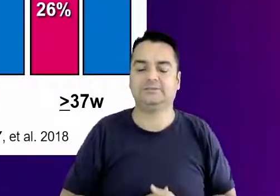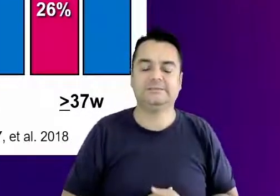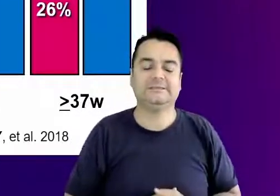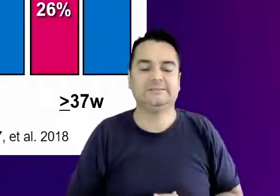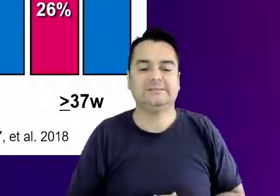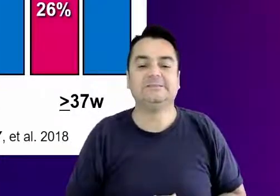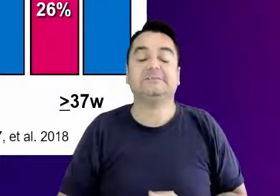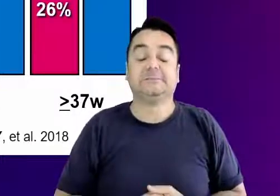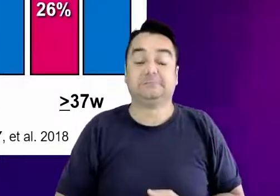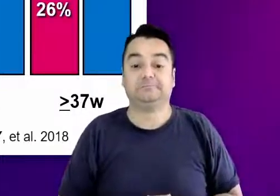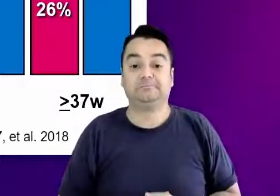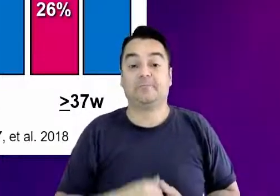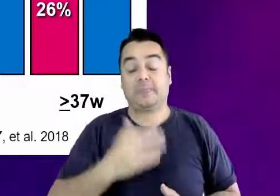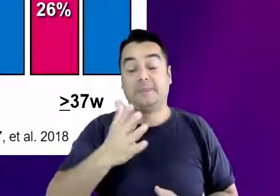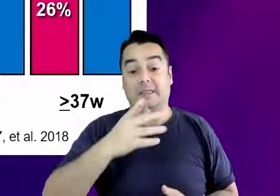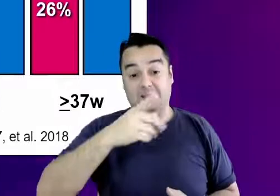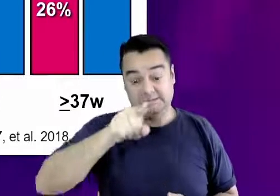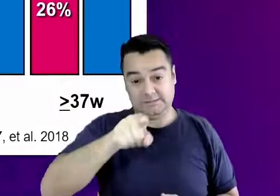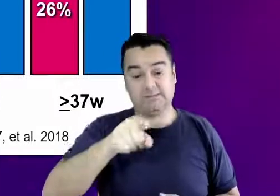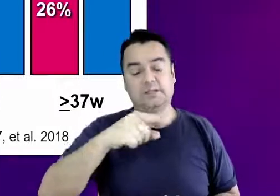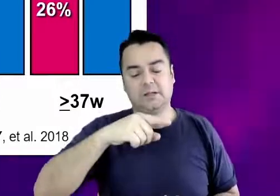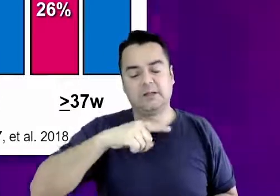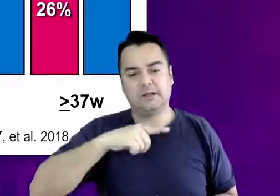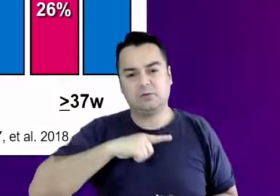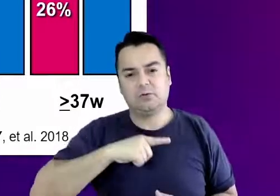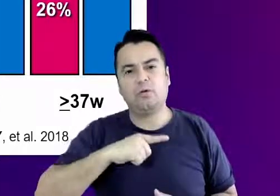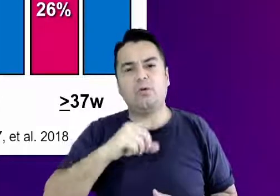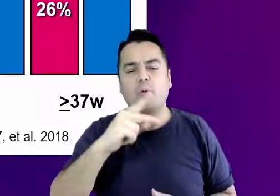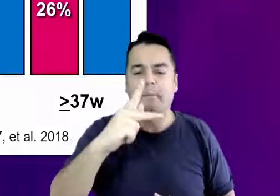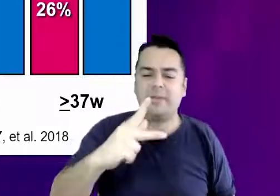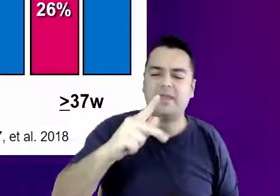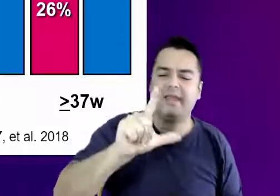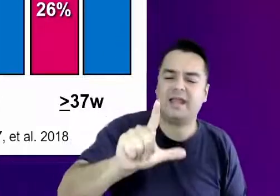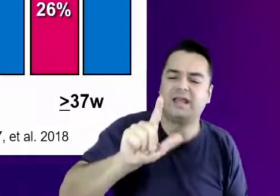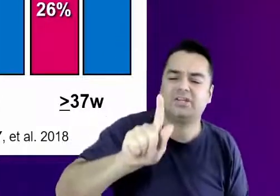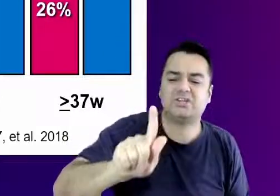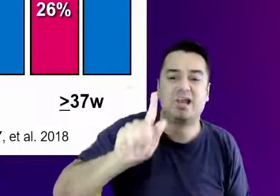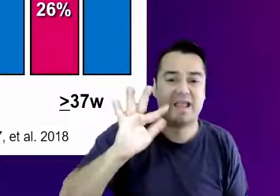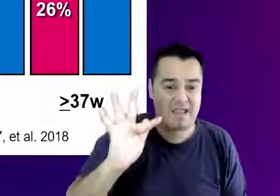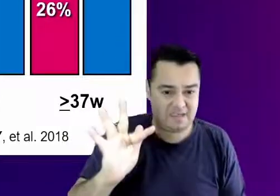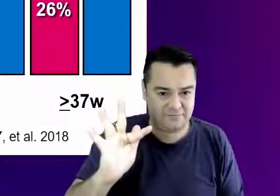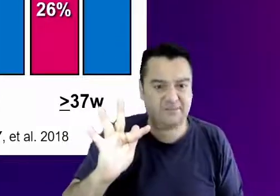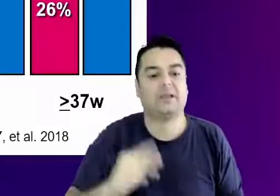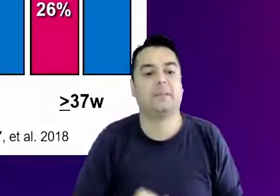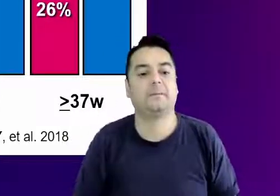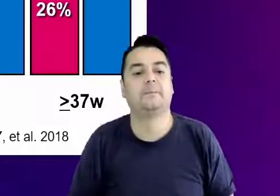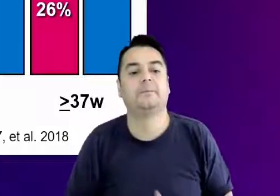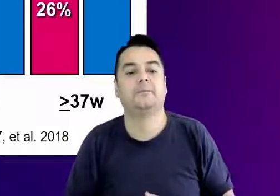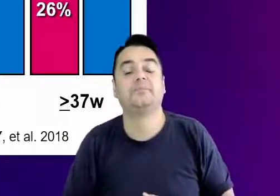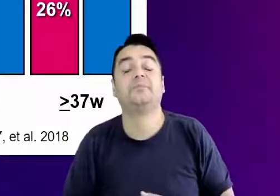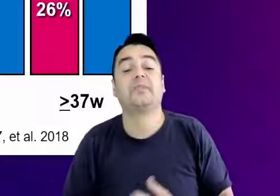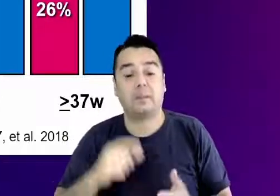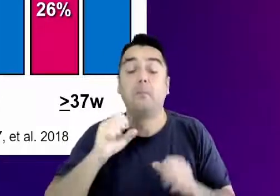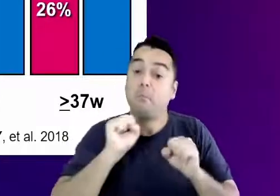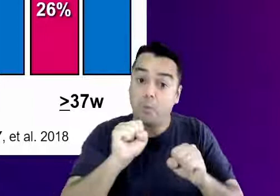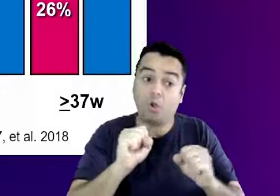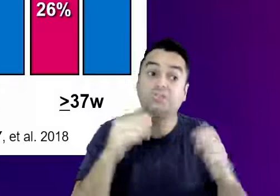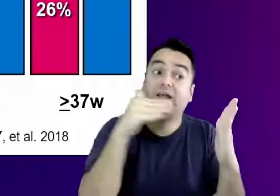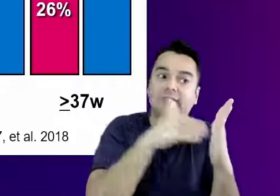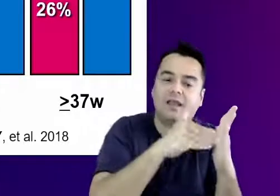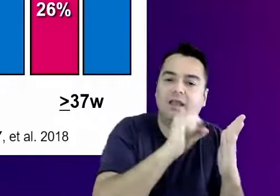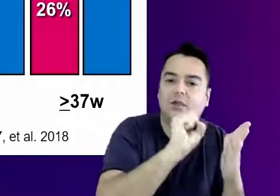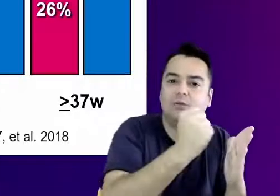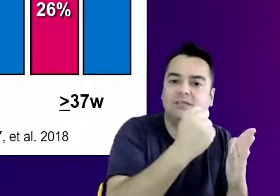de PAPA ou PLGF, com PLGF, por exemplo, a taxa de detecção pode chegar a 82% com 10% de falso